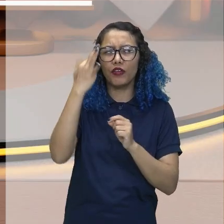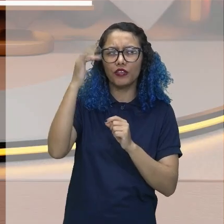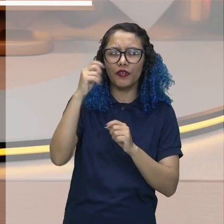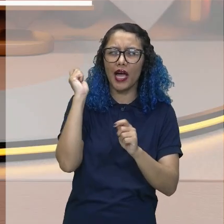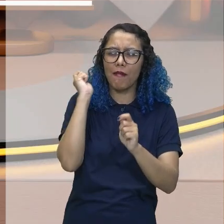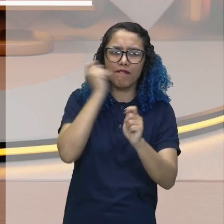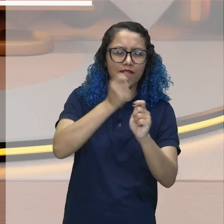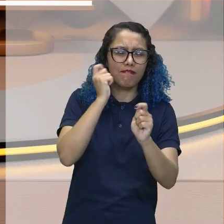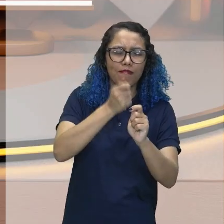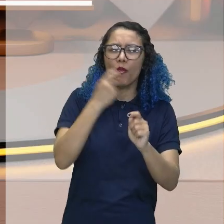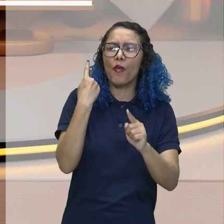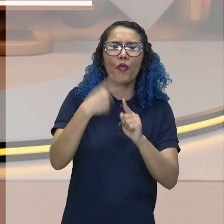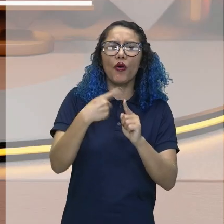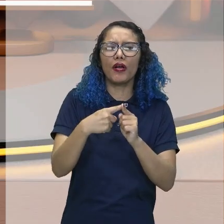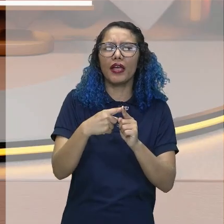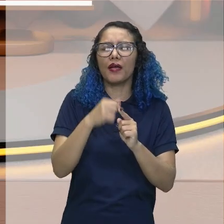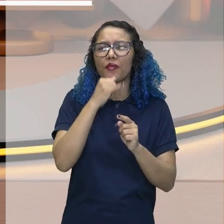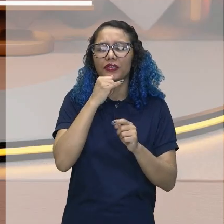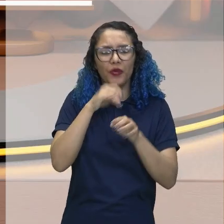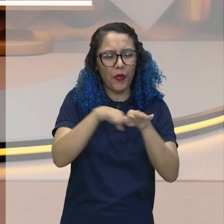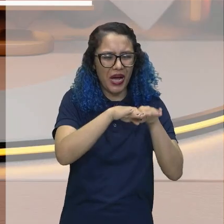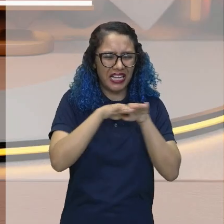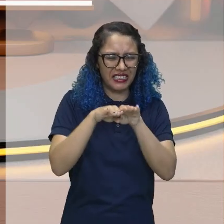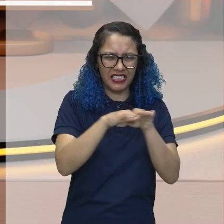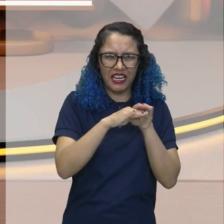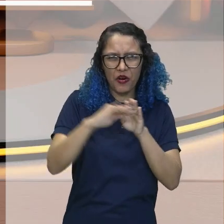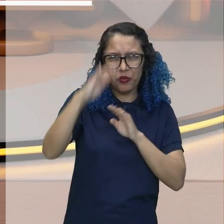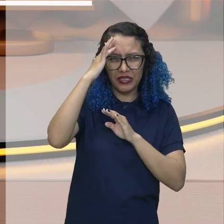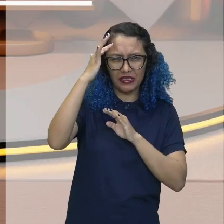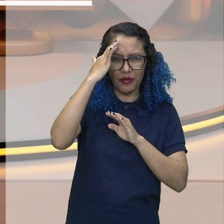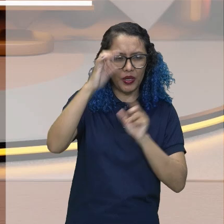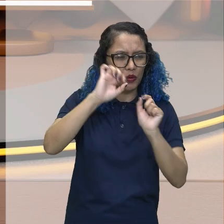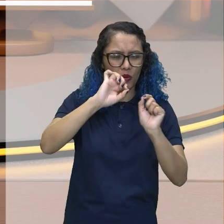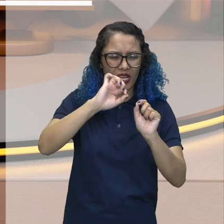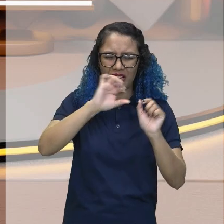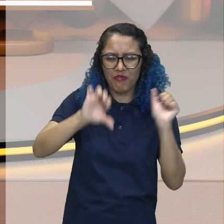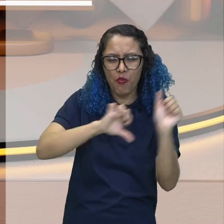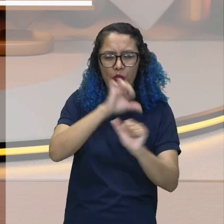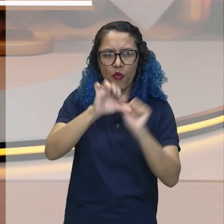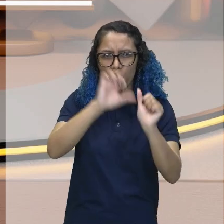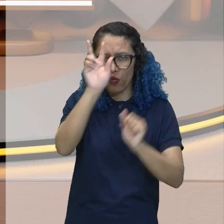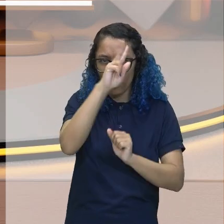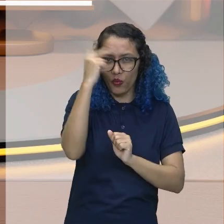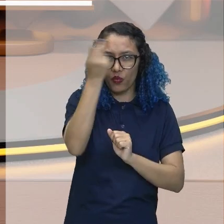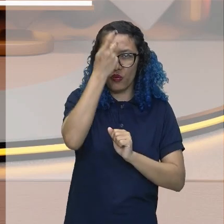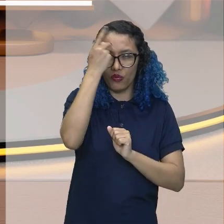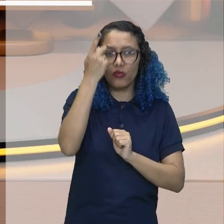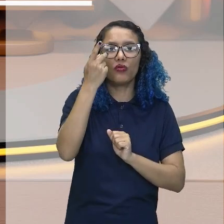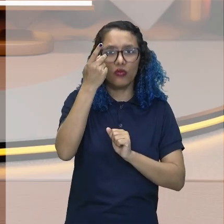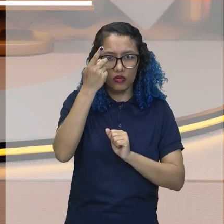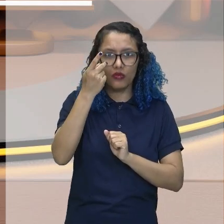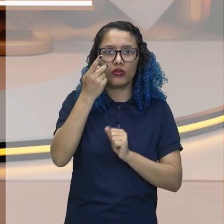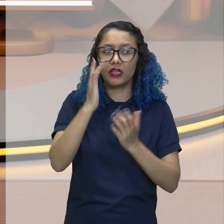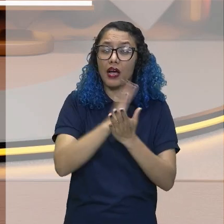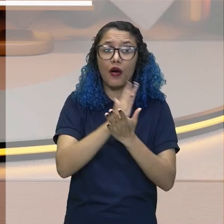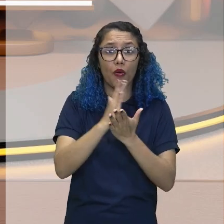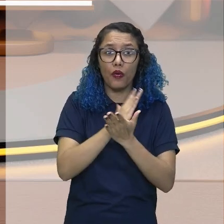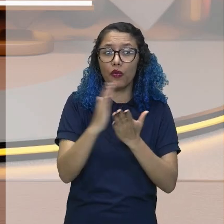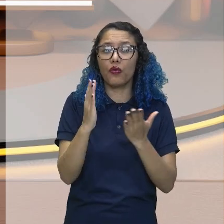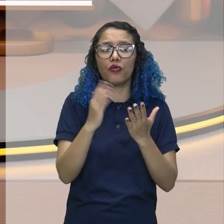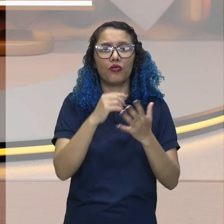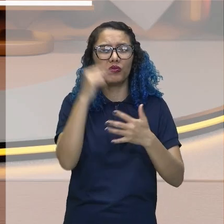aqueles paradigmas, quebrando aqueles pensamentos que por muitos séculos eram colocados como